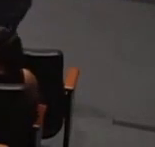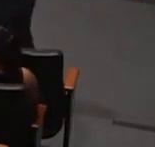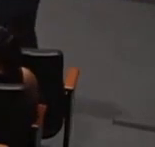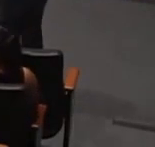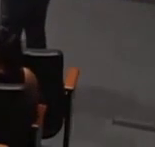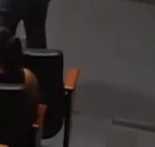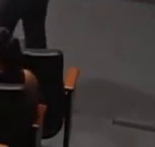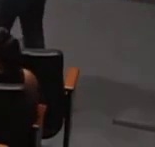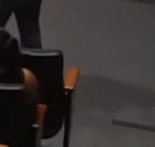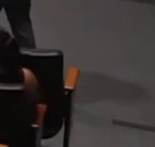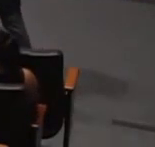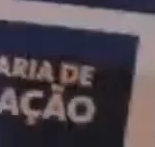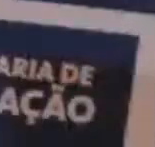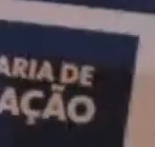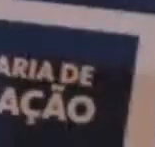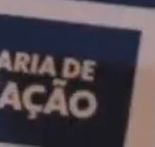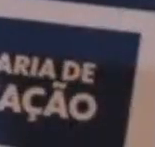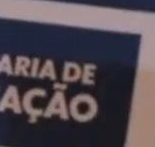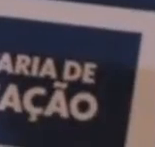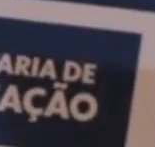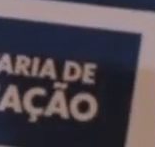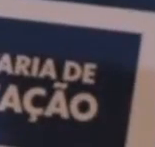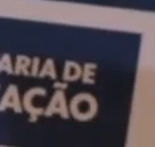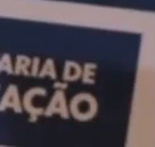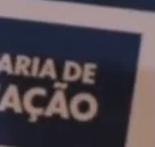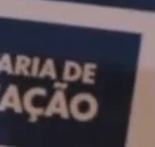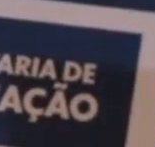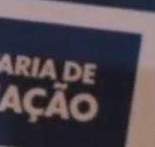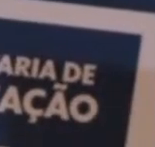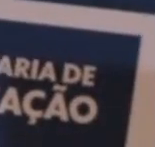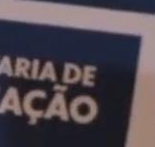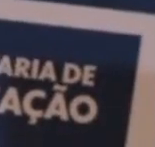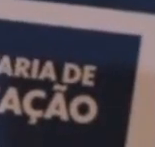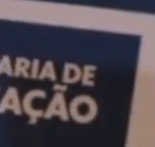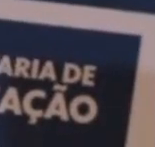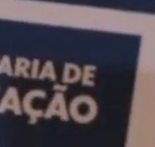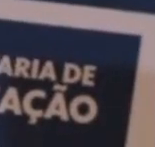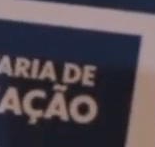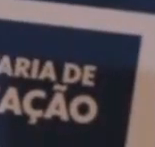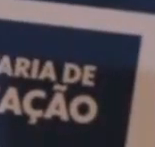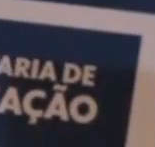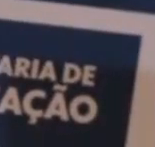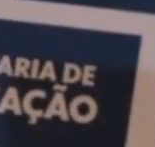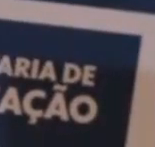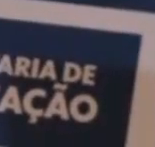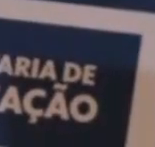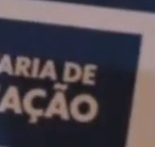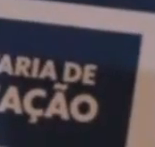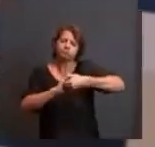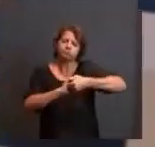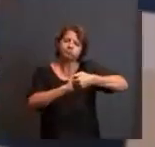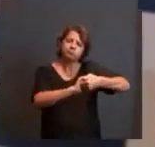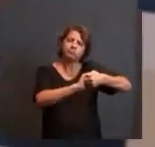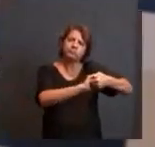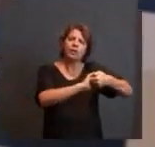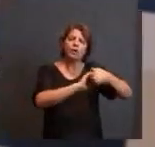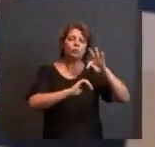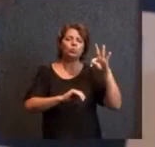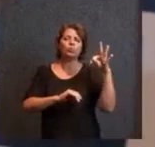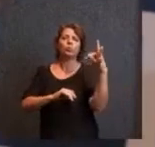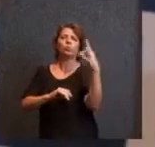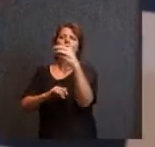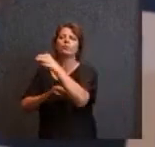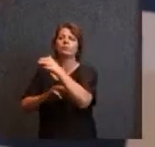faço em nome da secretária Anaci Paim, e peço que esse cumprimento seja estendido a todos aqueles